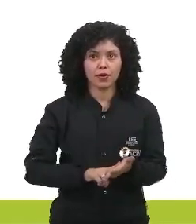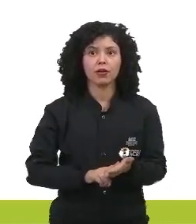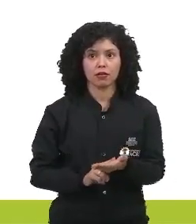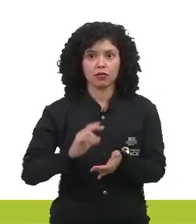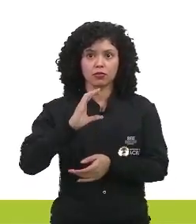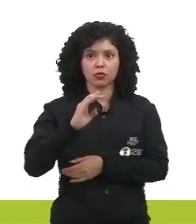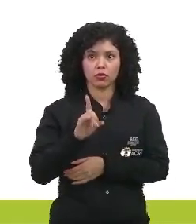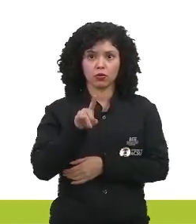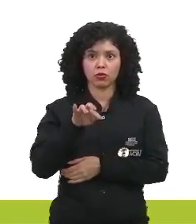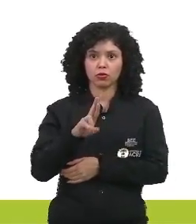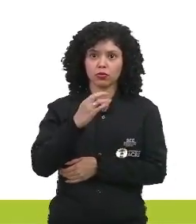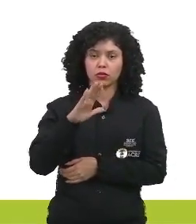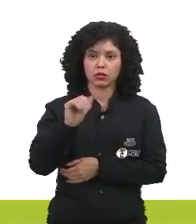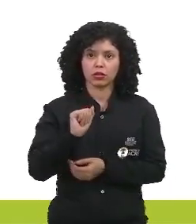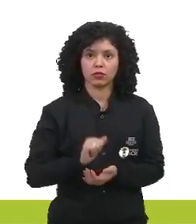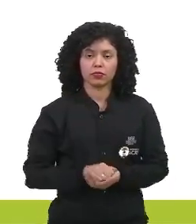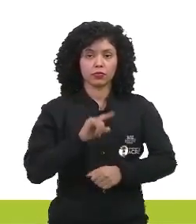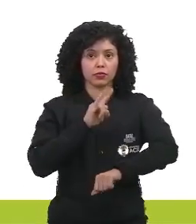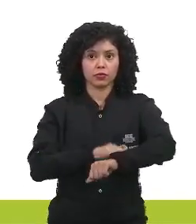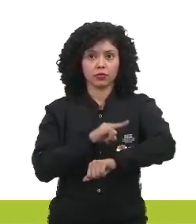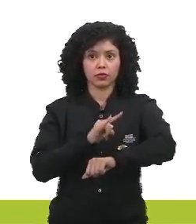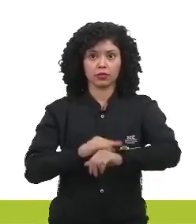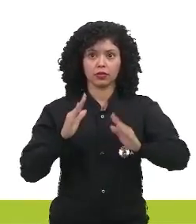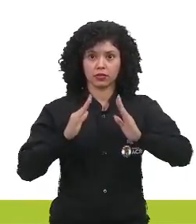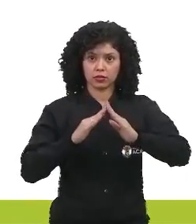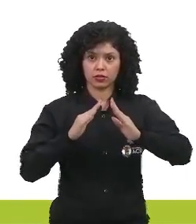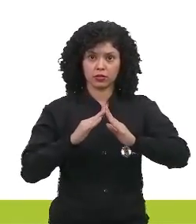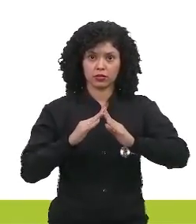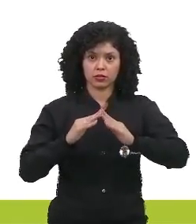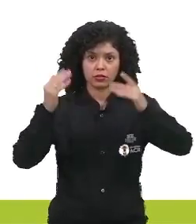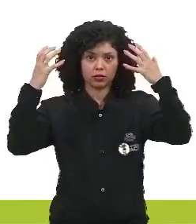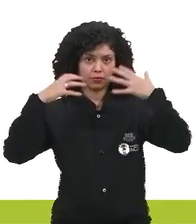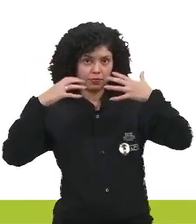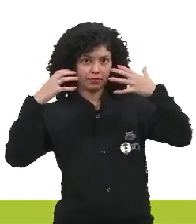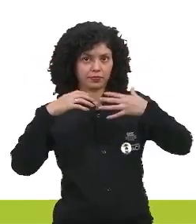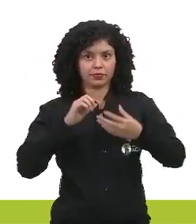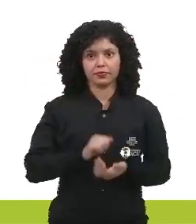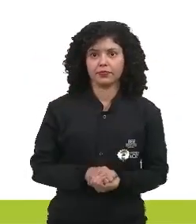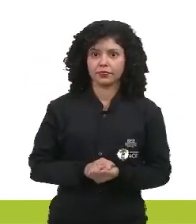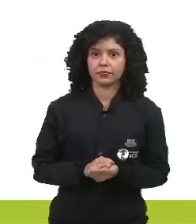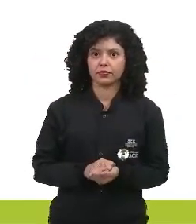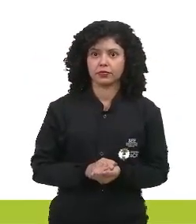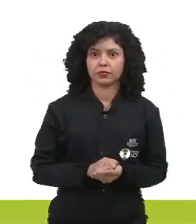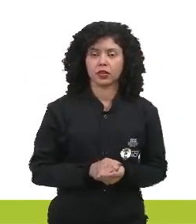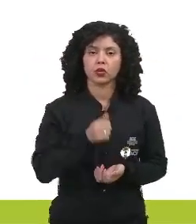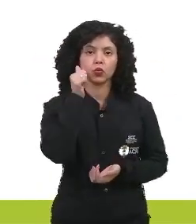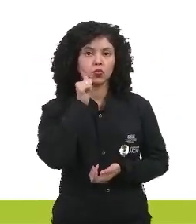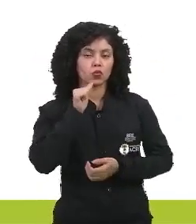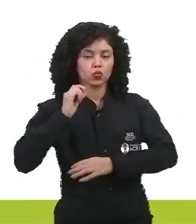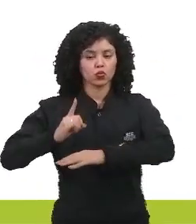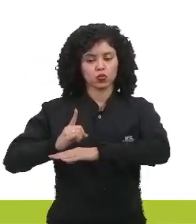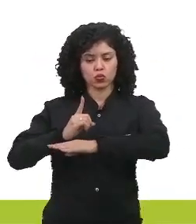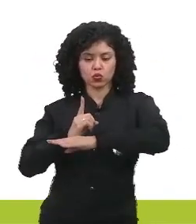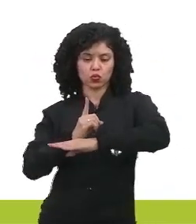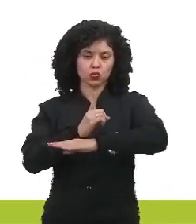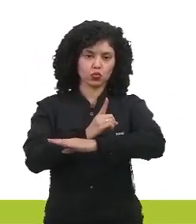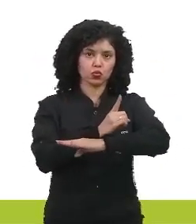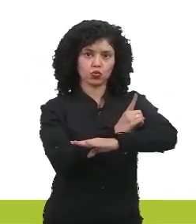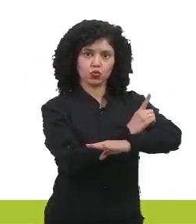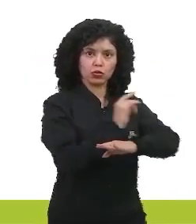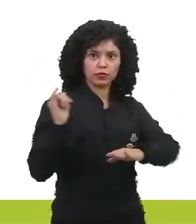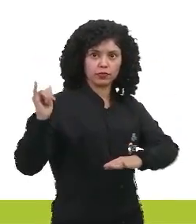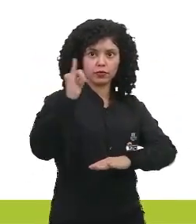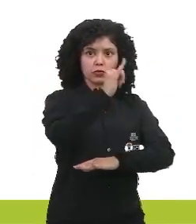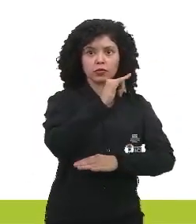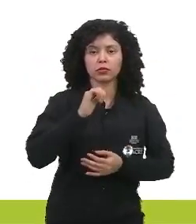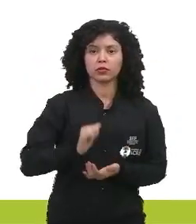E o banheiro, gente? O banheiro eles chamam de casa de banho. As aeromoças, hospedeira de